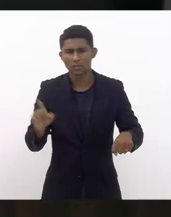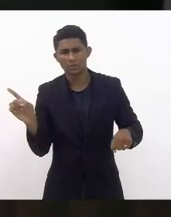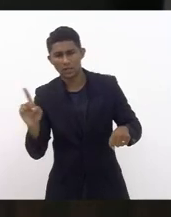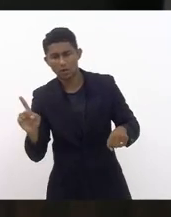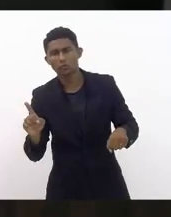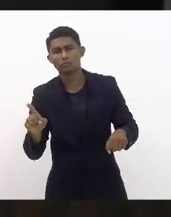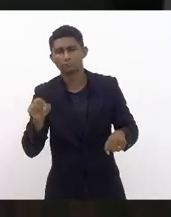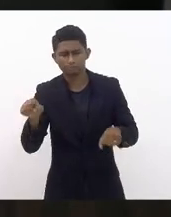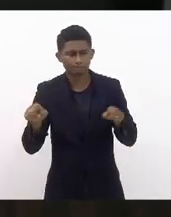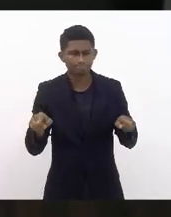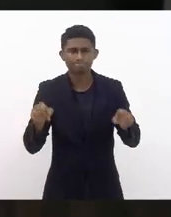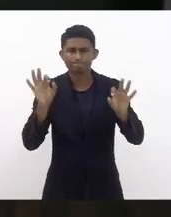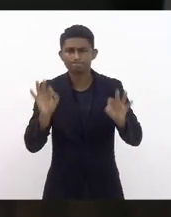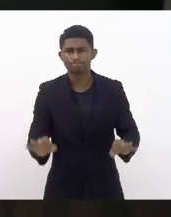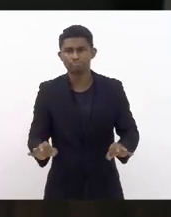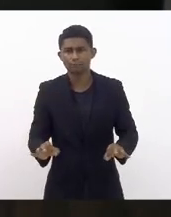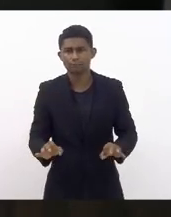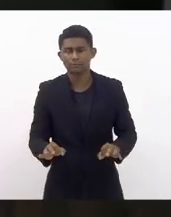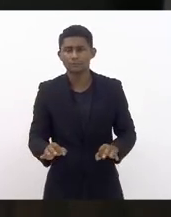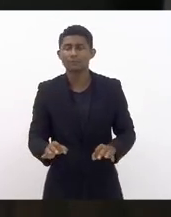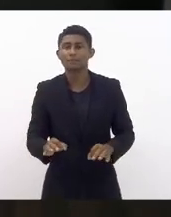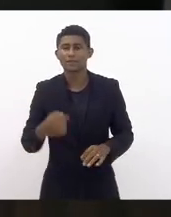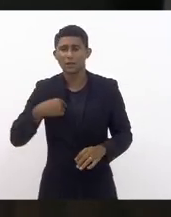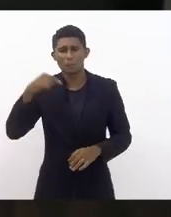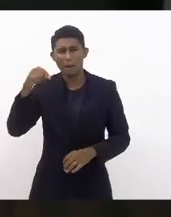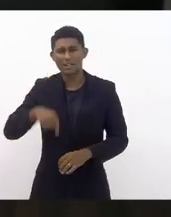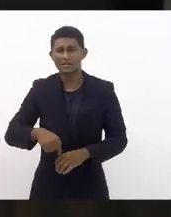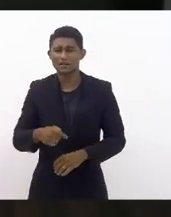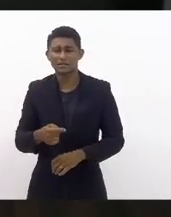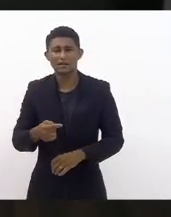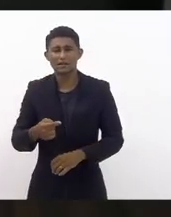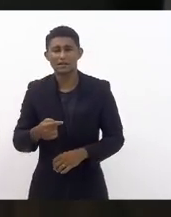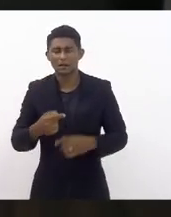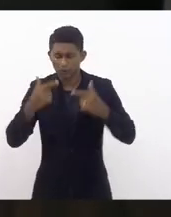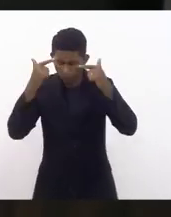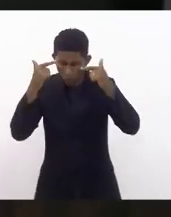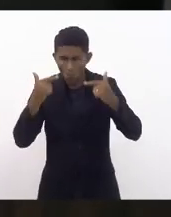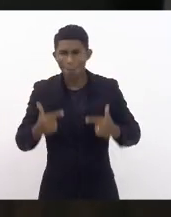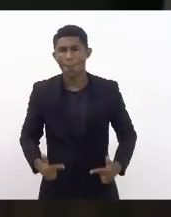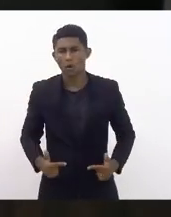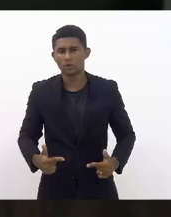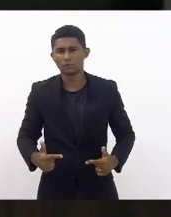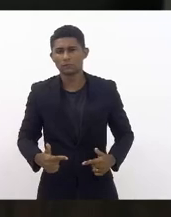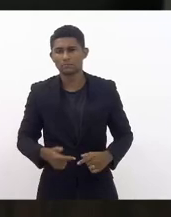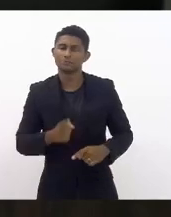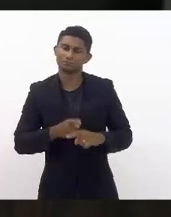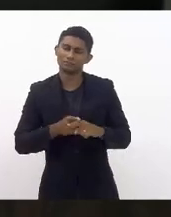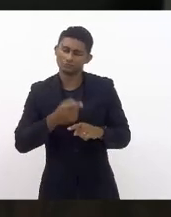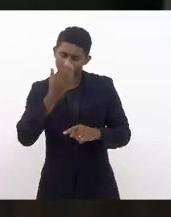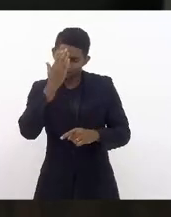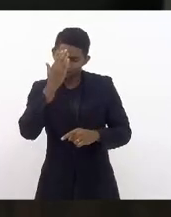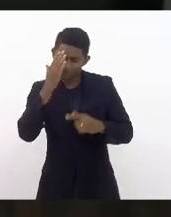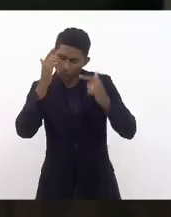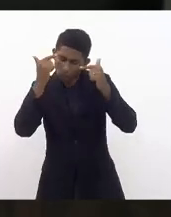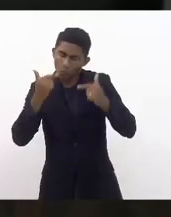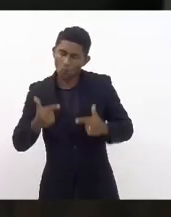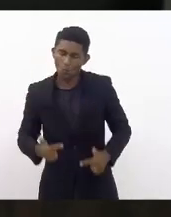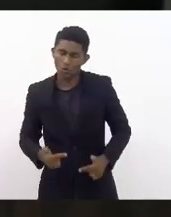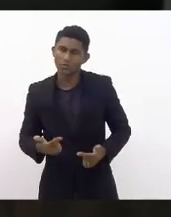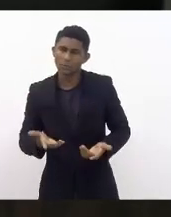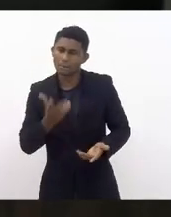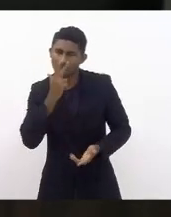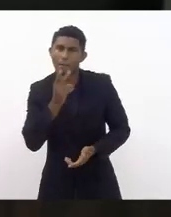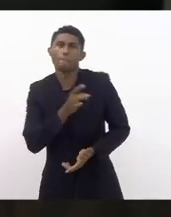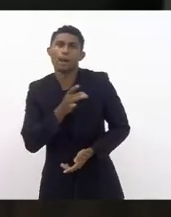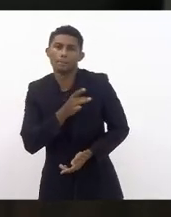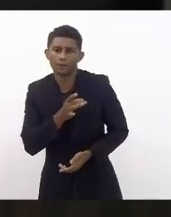E me abstive, poucas vezes fiz isso aqui. Porque muitas vezes é covardia a abstenção. Mas, por dar